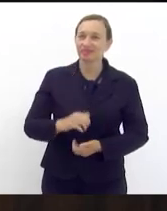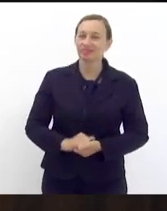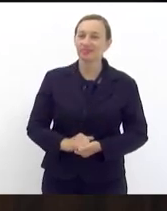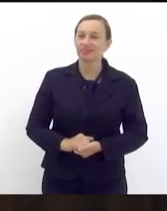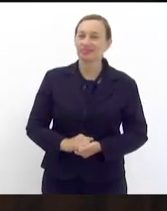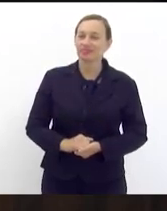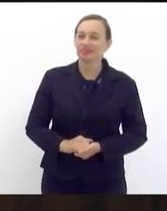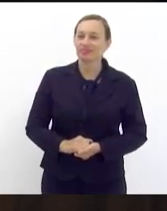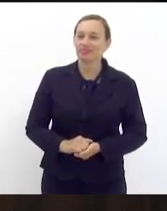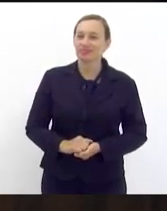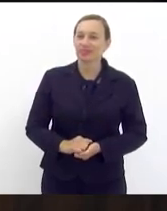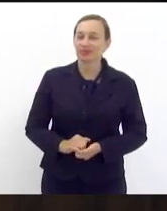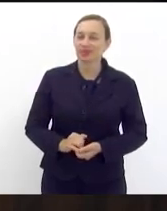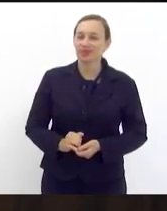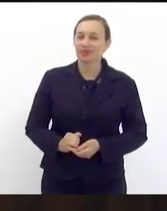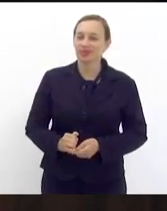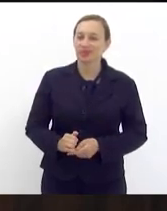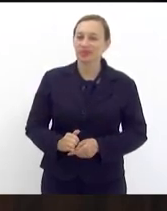eclesiástica,